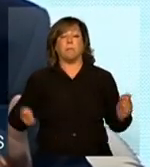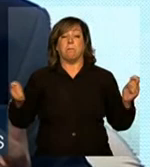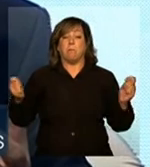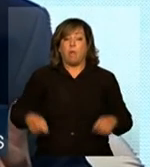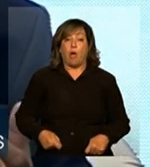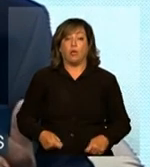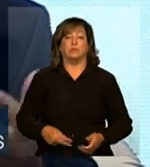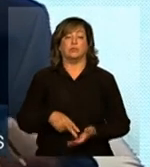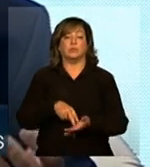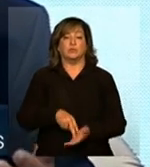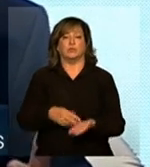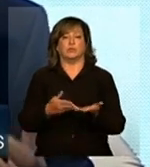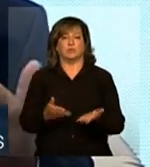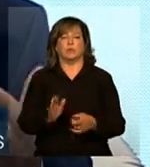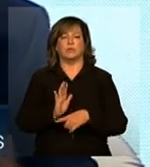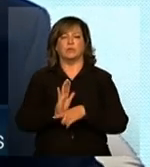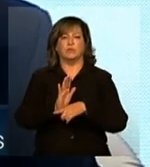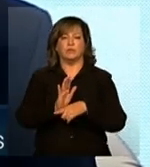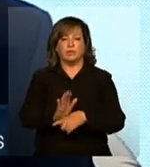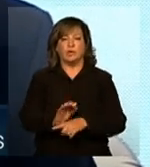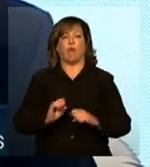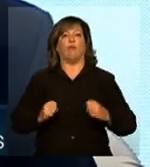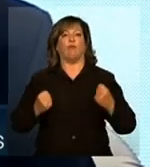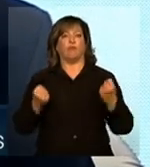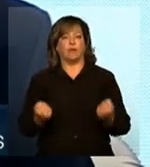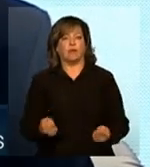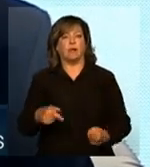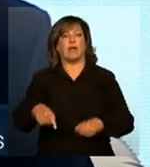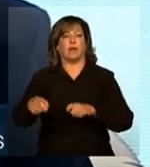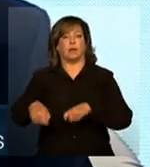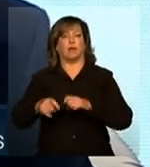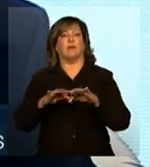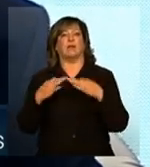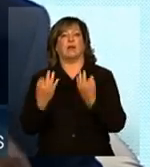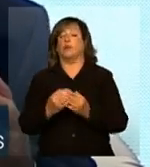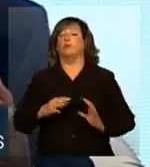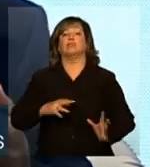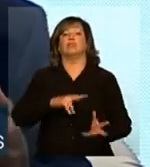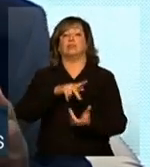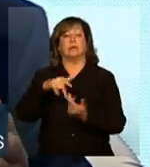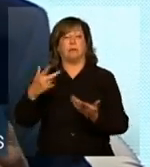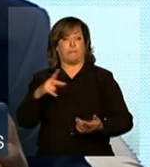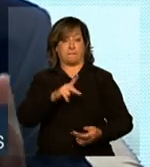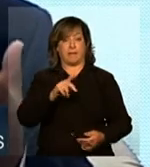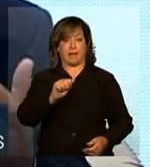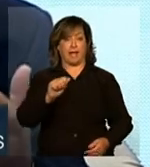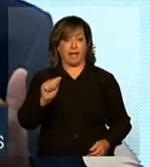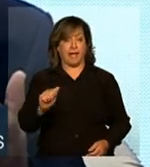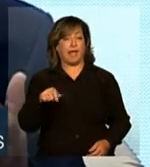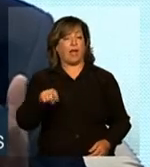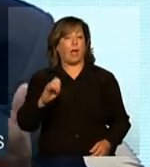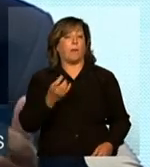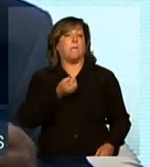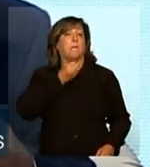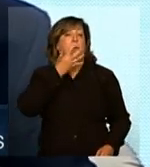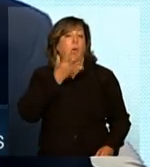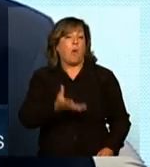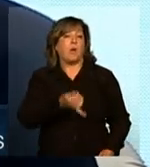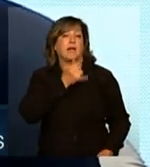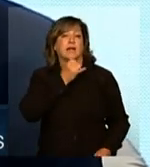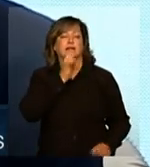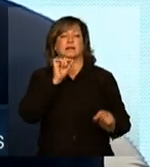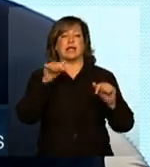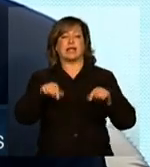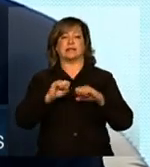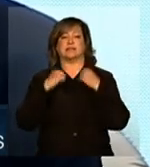consolidar para apoiar e fortalecer essa agricultura familiar em todo o mundo. Então, o PAA é um dos bons exemplos que